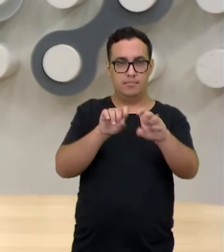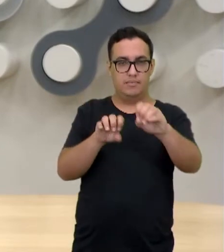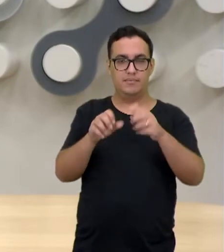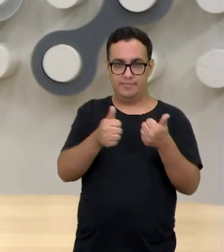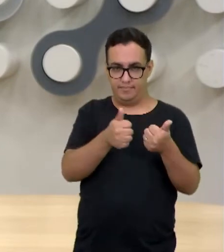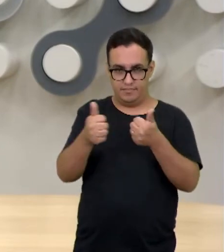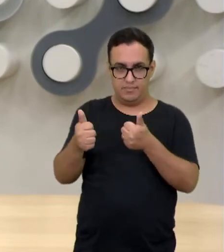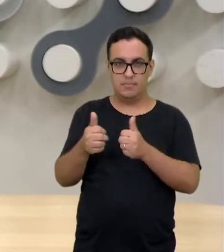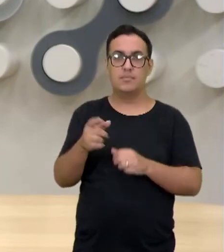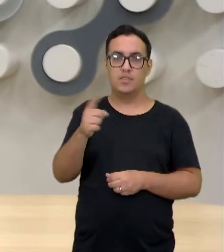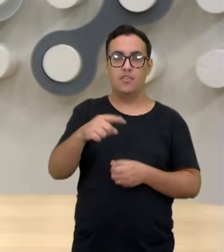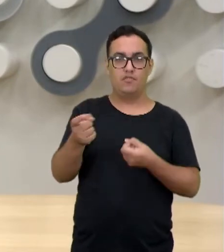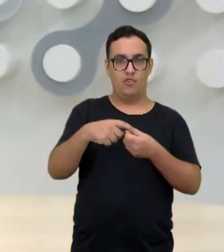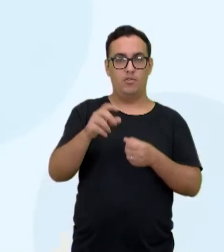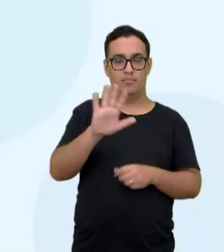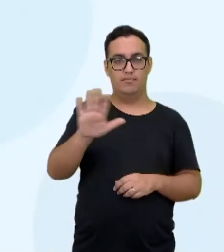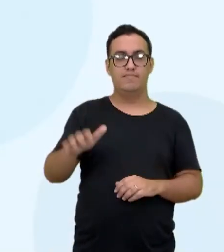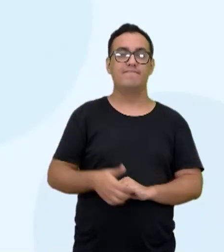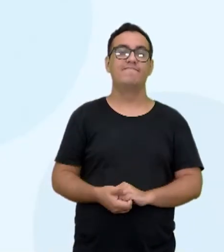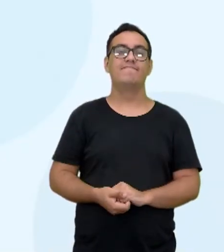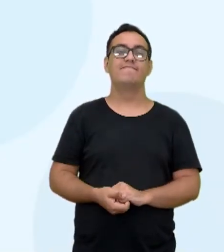bem? A gente já se encontra.